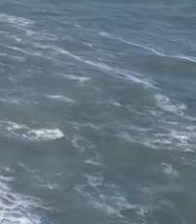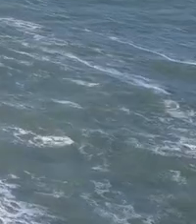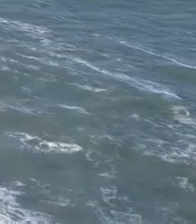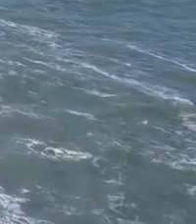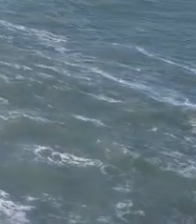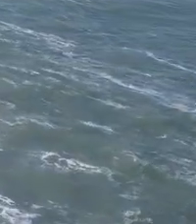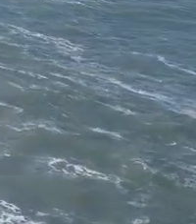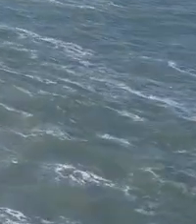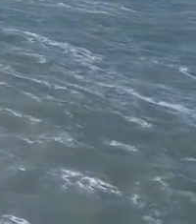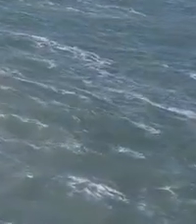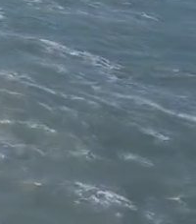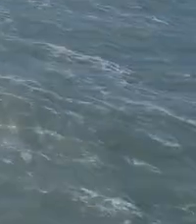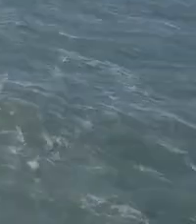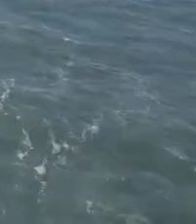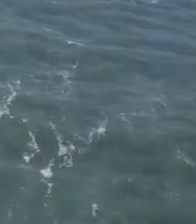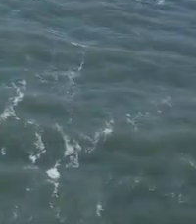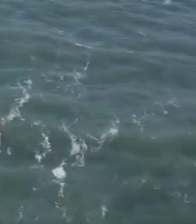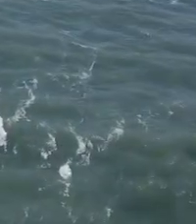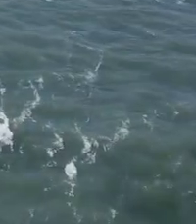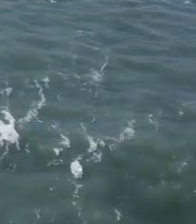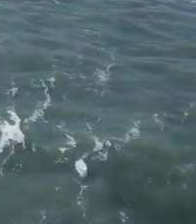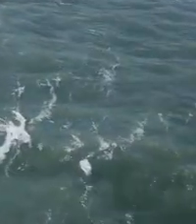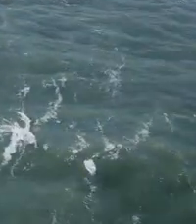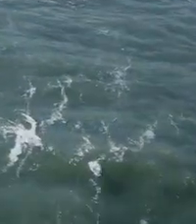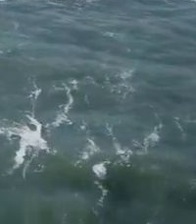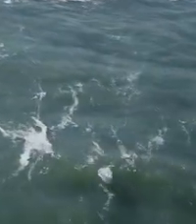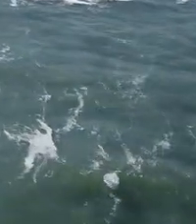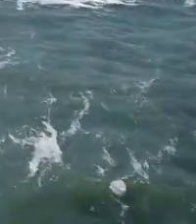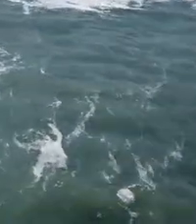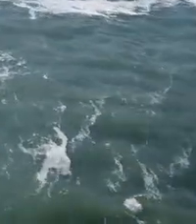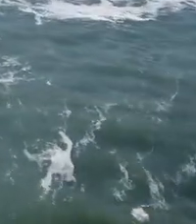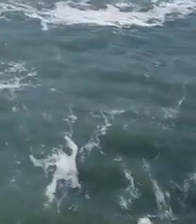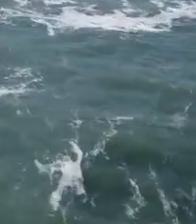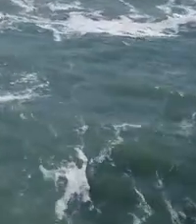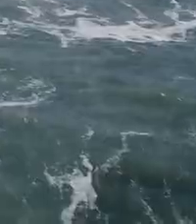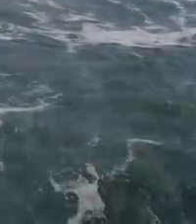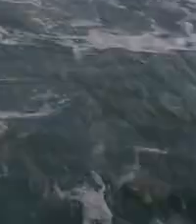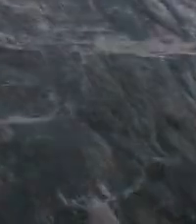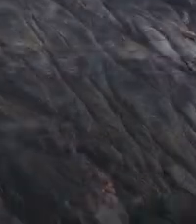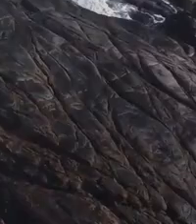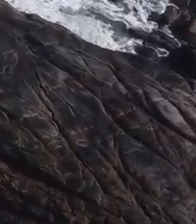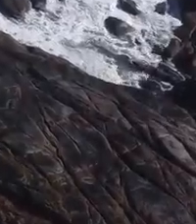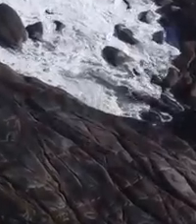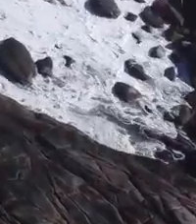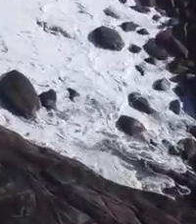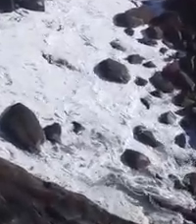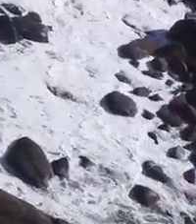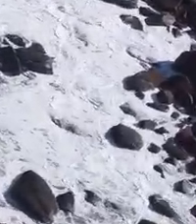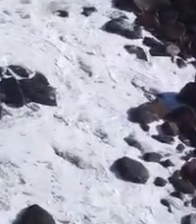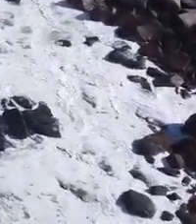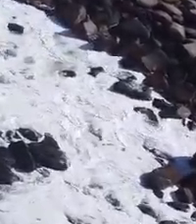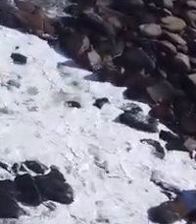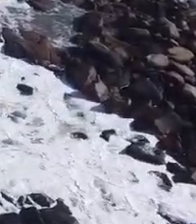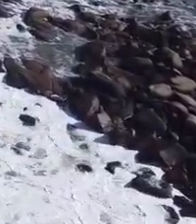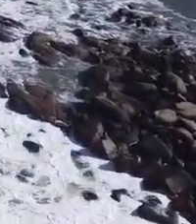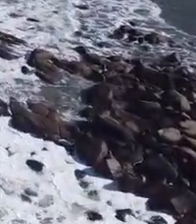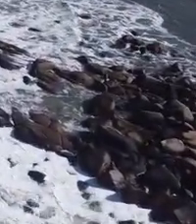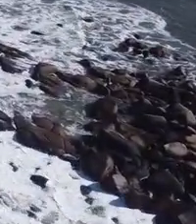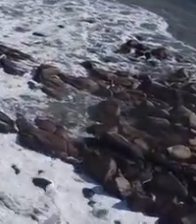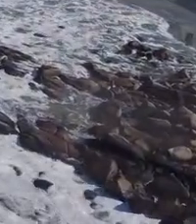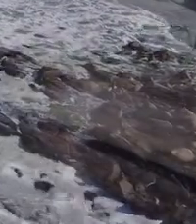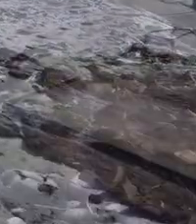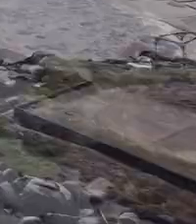nova reserva por decreto Federal o processo de criação da unidade de conservação Foi retomado depois de 20 anos